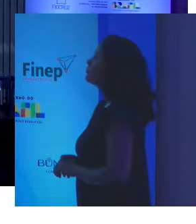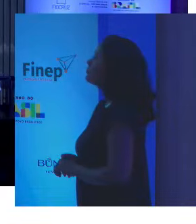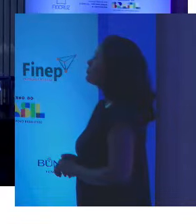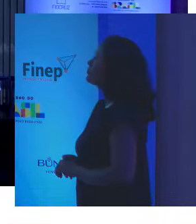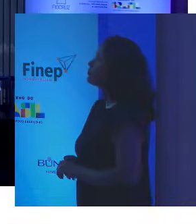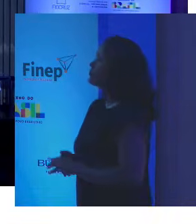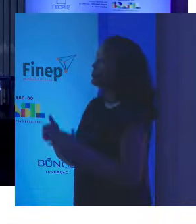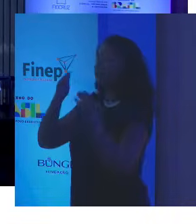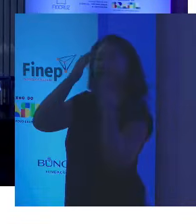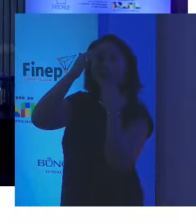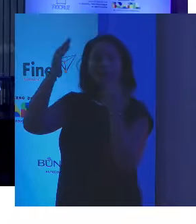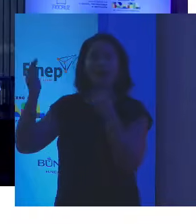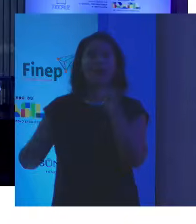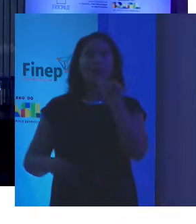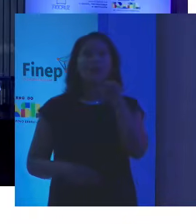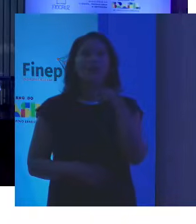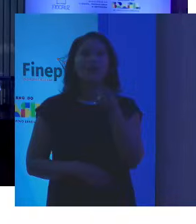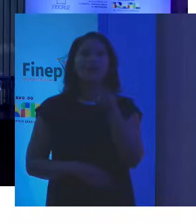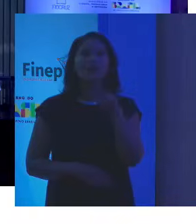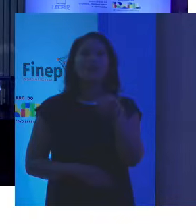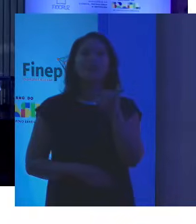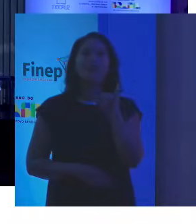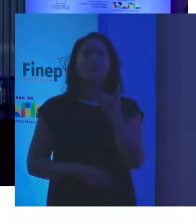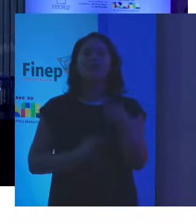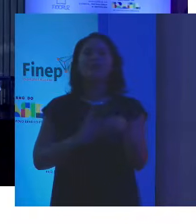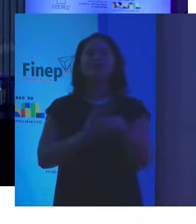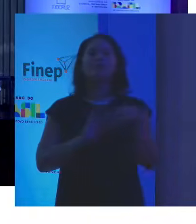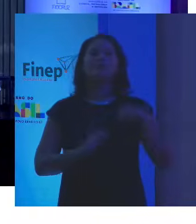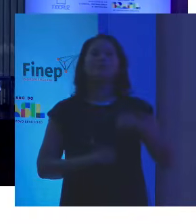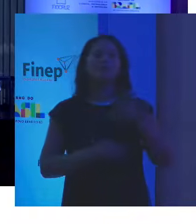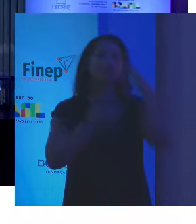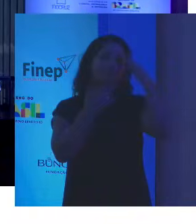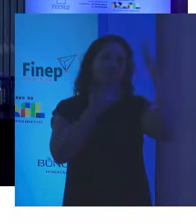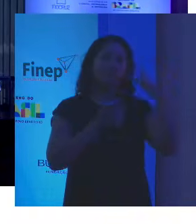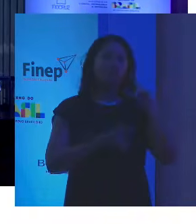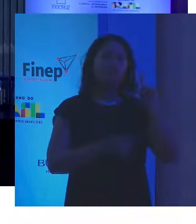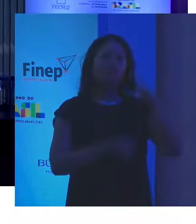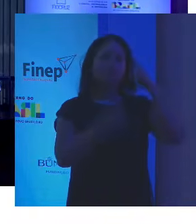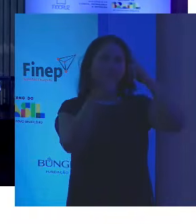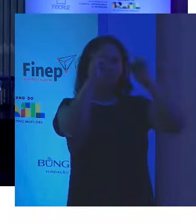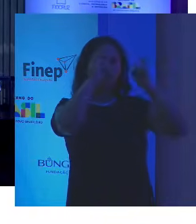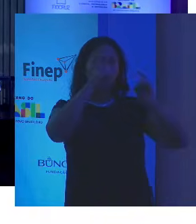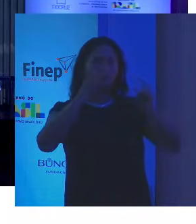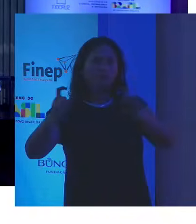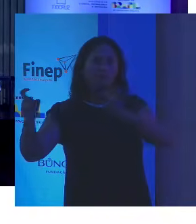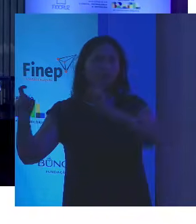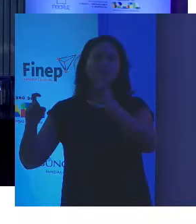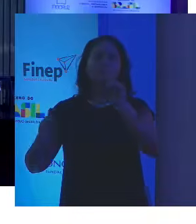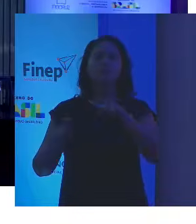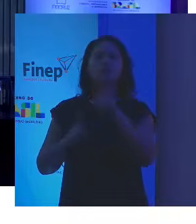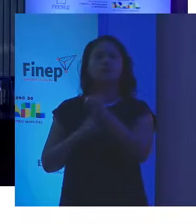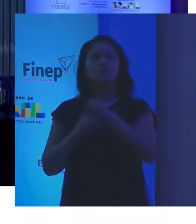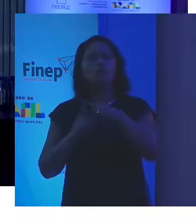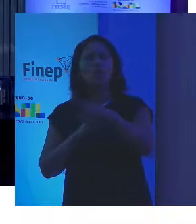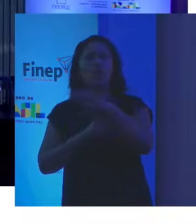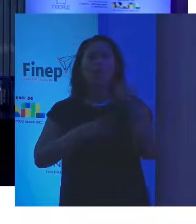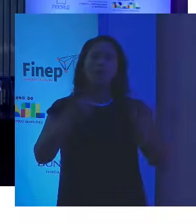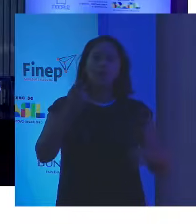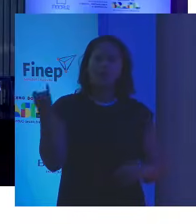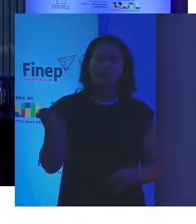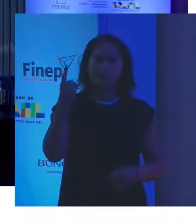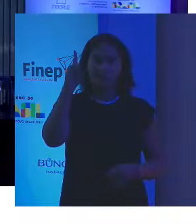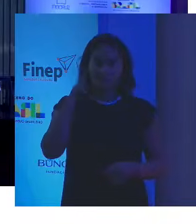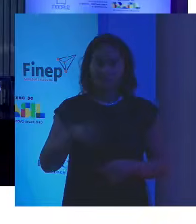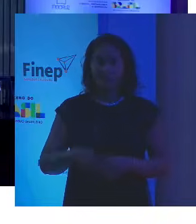Obrigado, Andrei, por trazer essa complexidade sociopolítica, ambiental para a discussão, né? Sem dúvida, muito